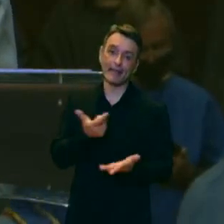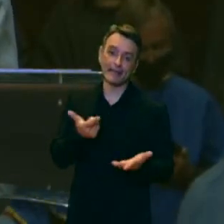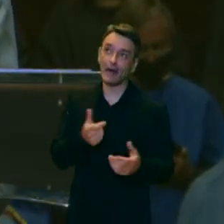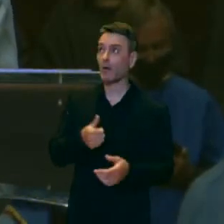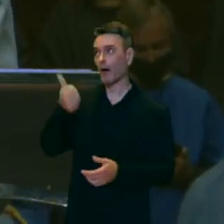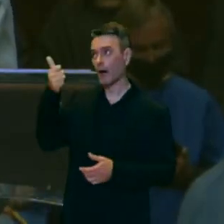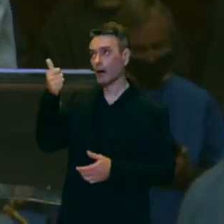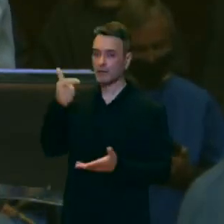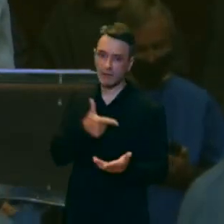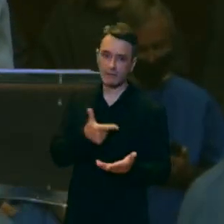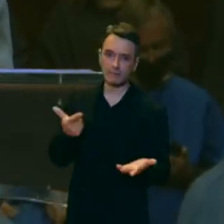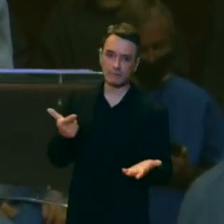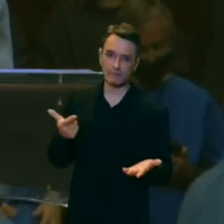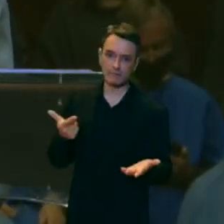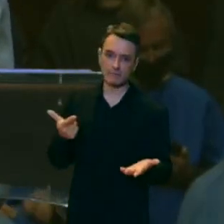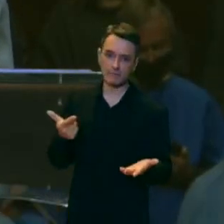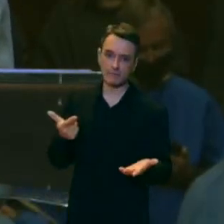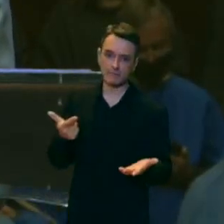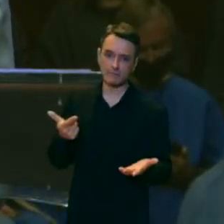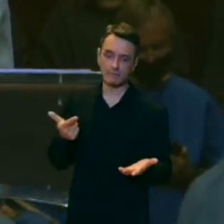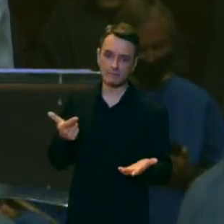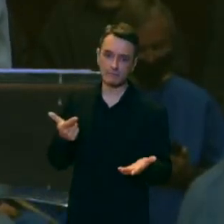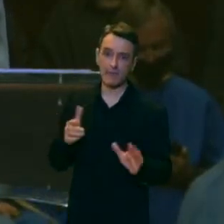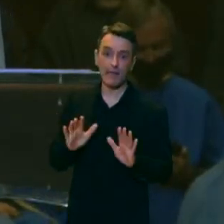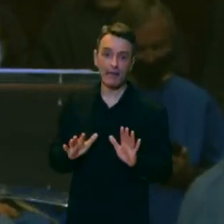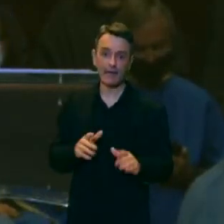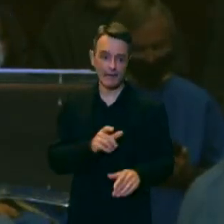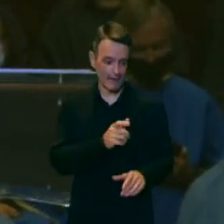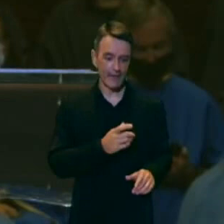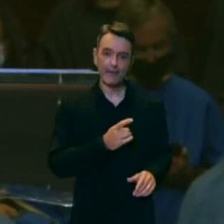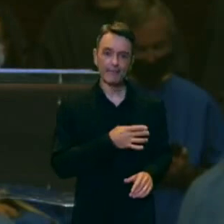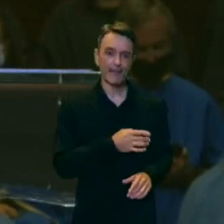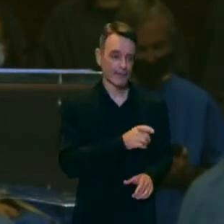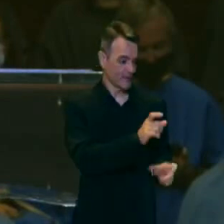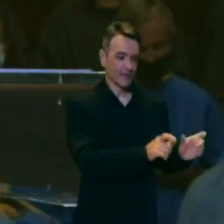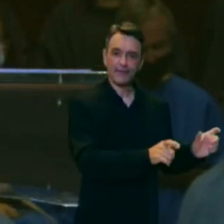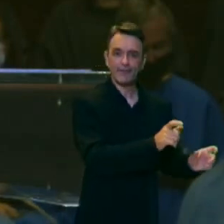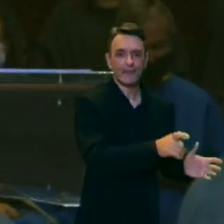de Deus, mas das pessoas.